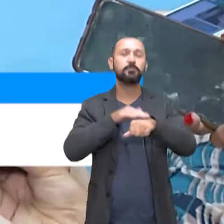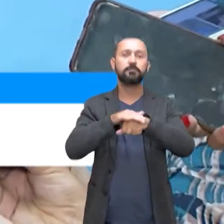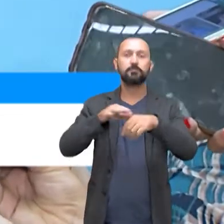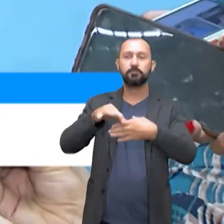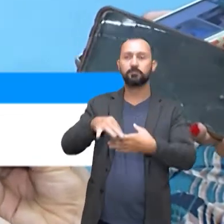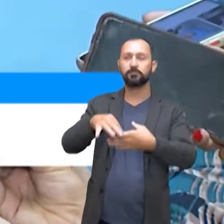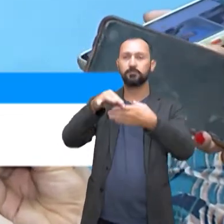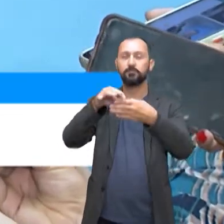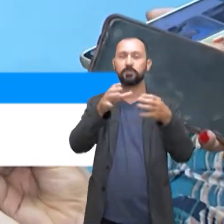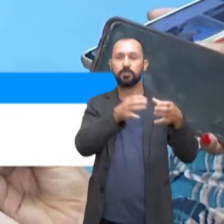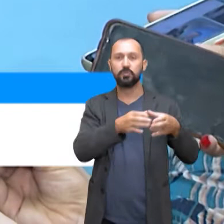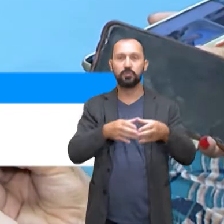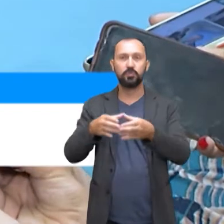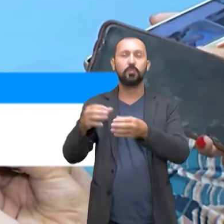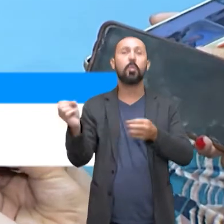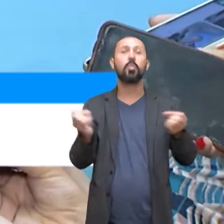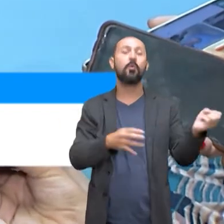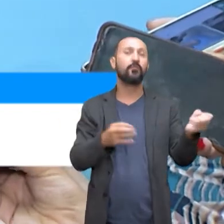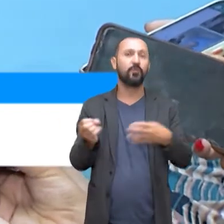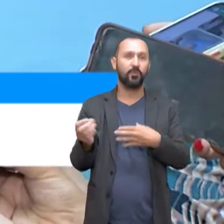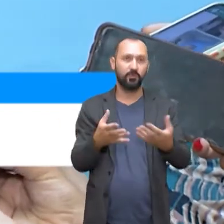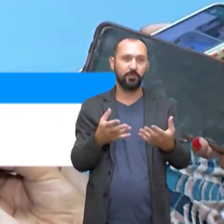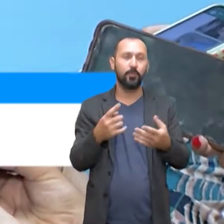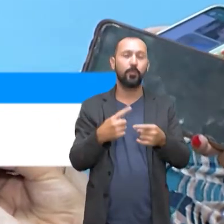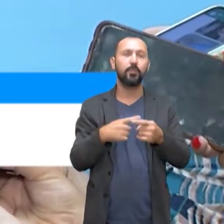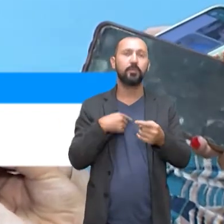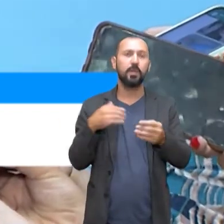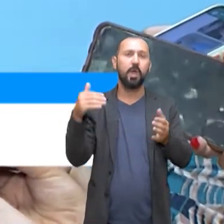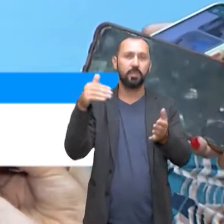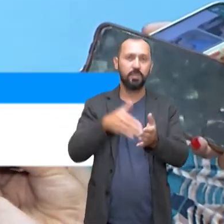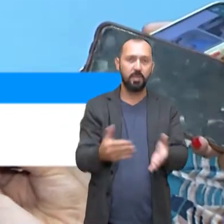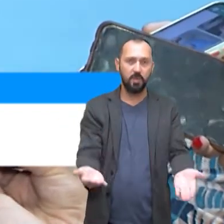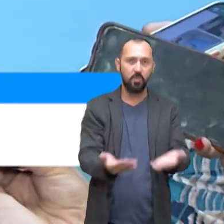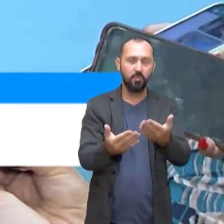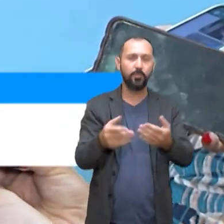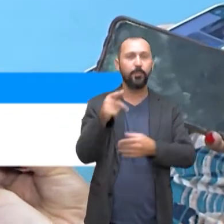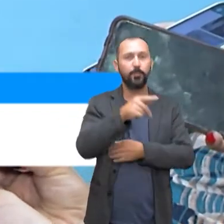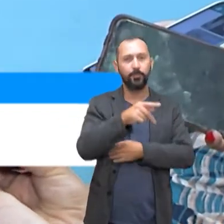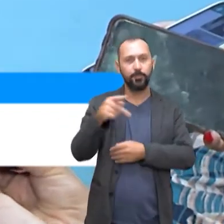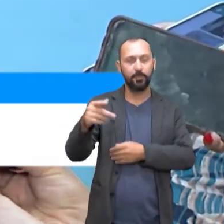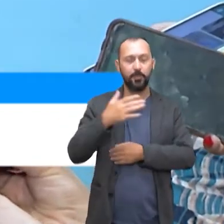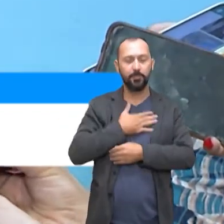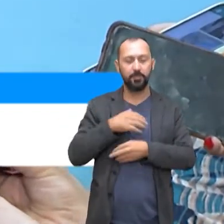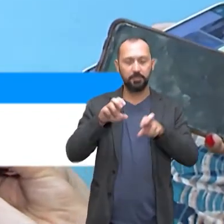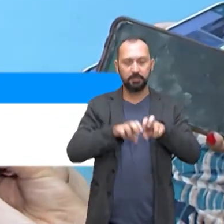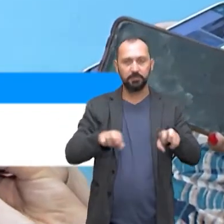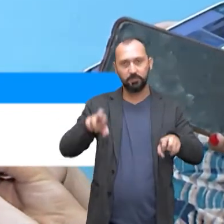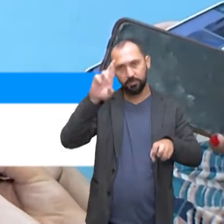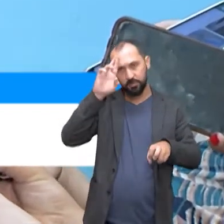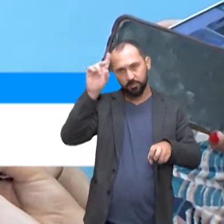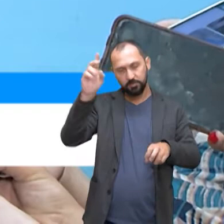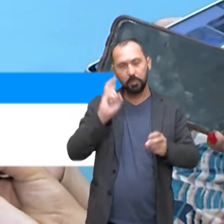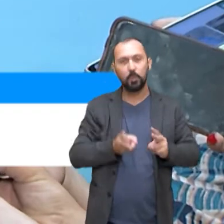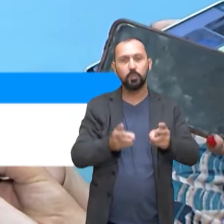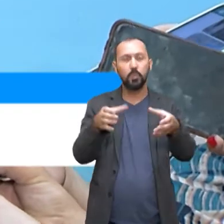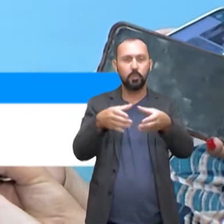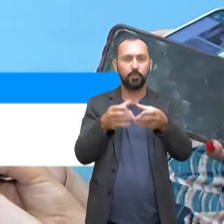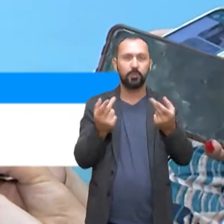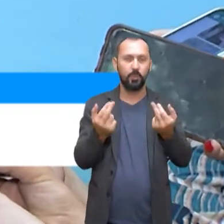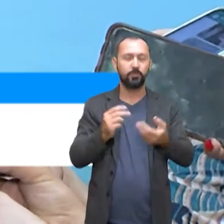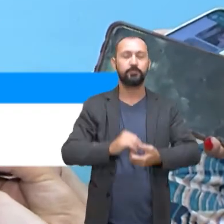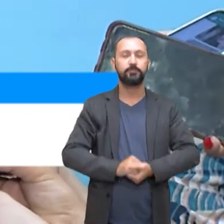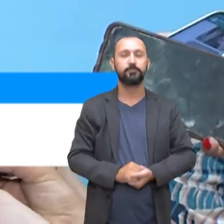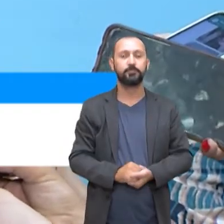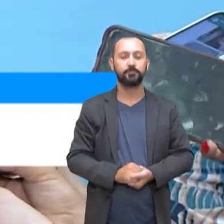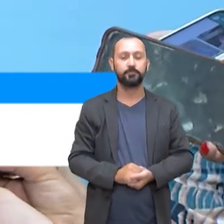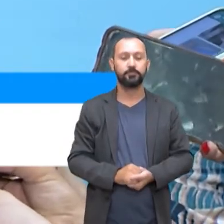está consultando as lideranças para a montagem de novas comissões, o que foi determinado até agora para o presidente, para a mesa diretora,